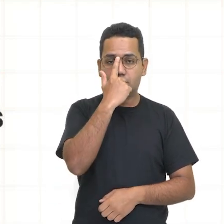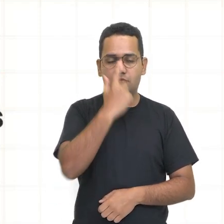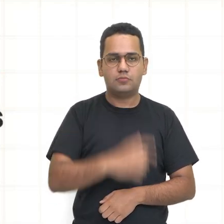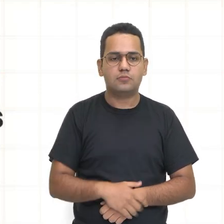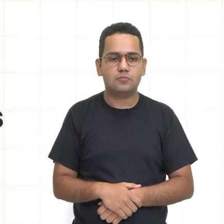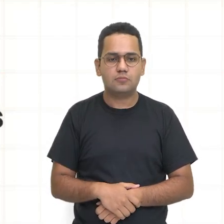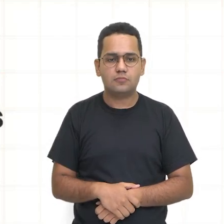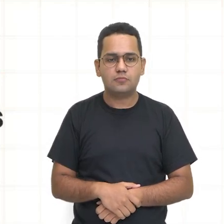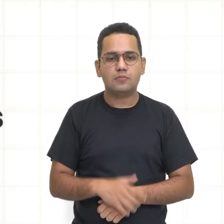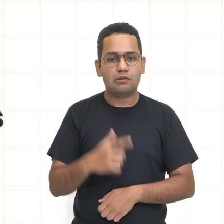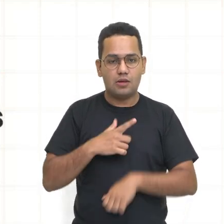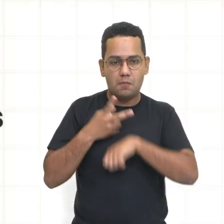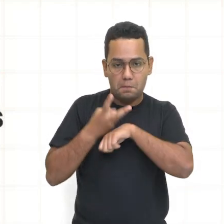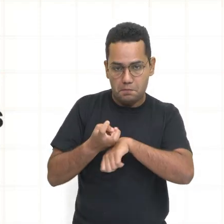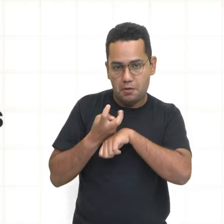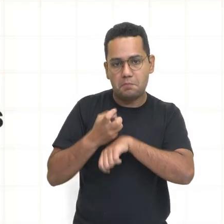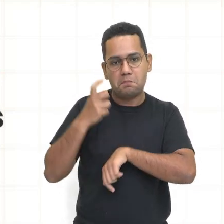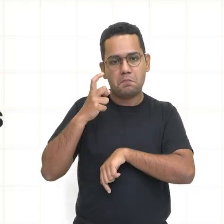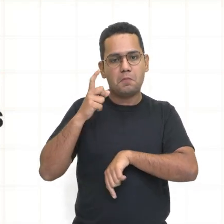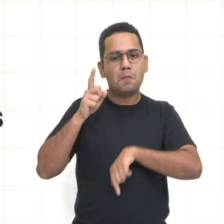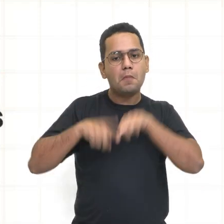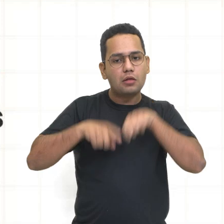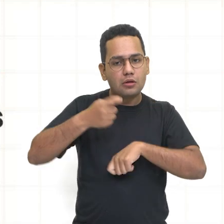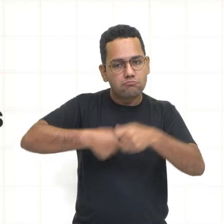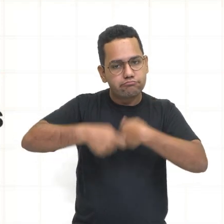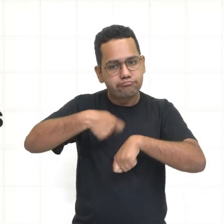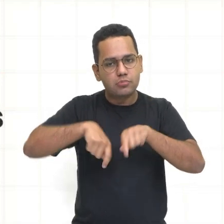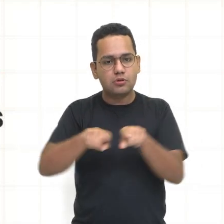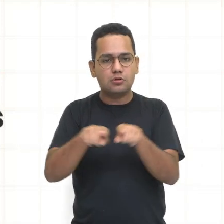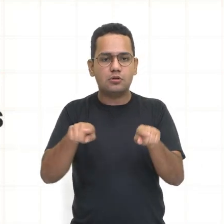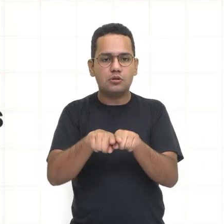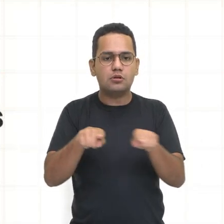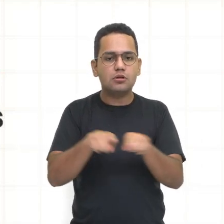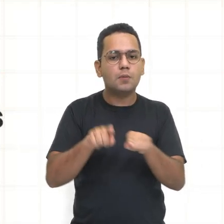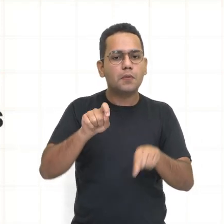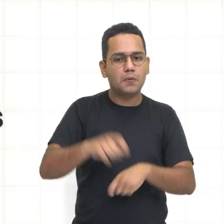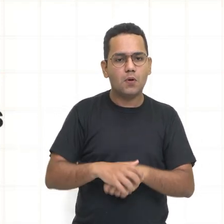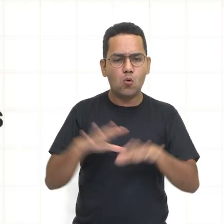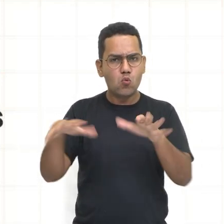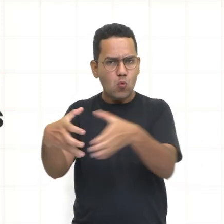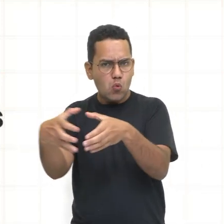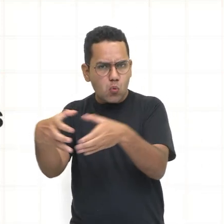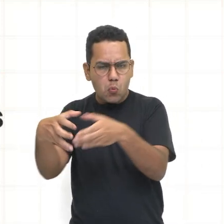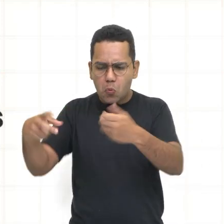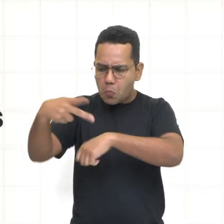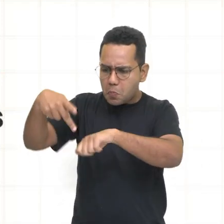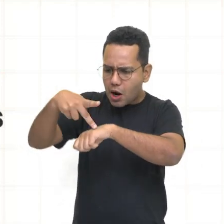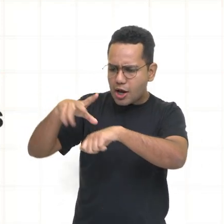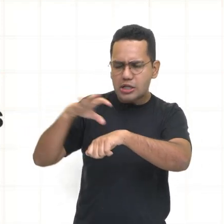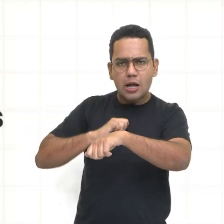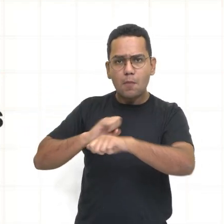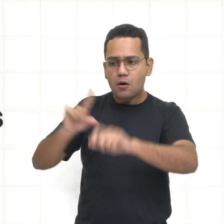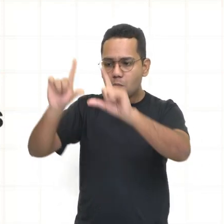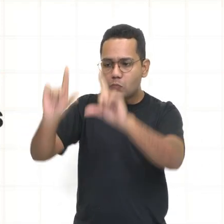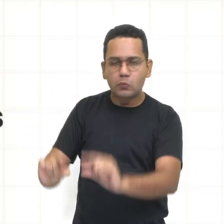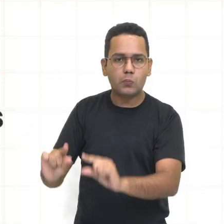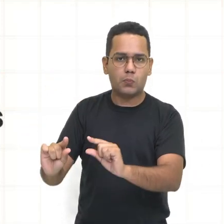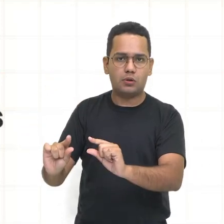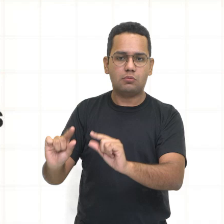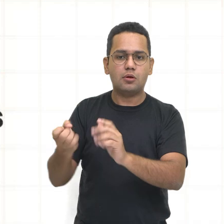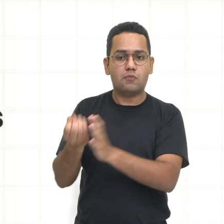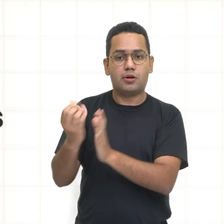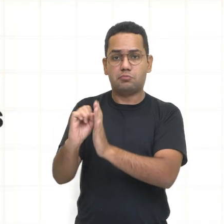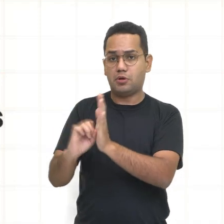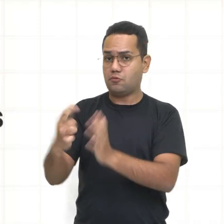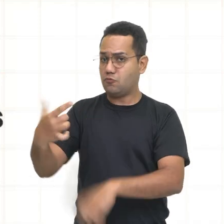Houve a exploração econômica e a supressão de movimentos nacionalistas que surgiram no início do século XX.